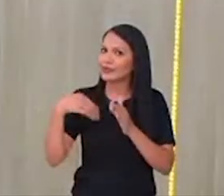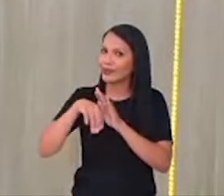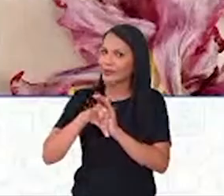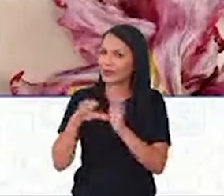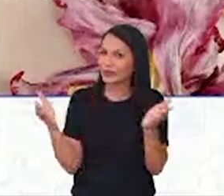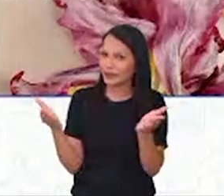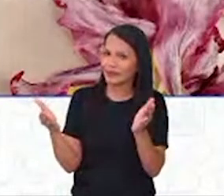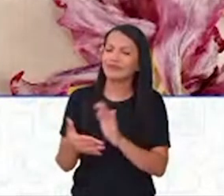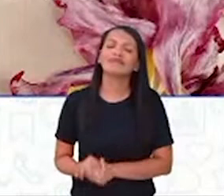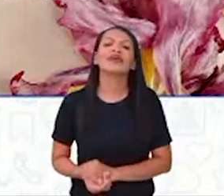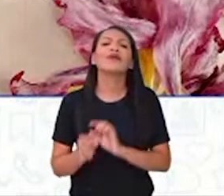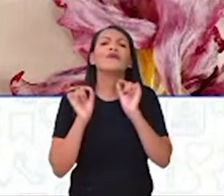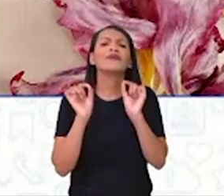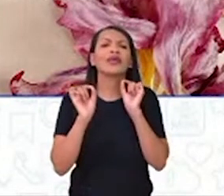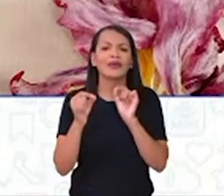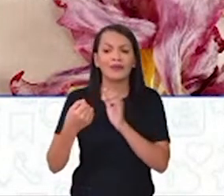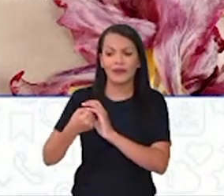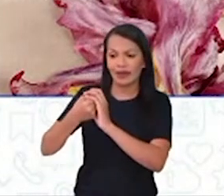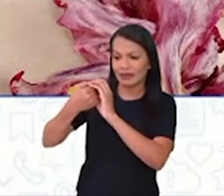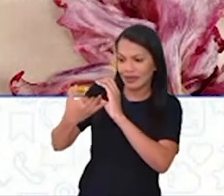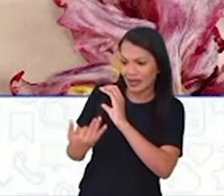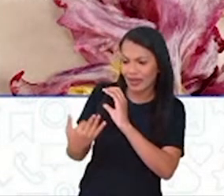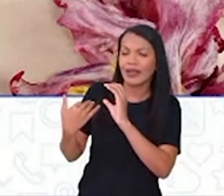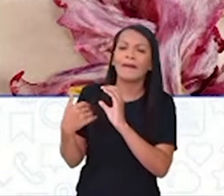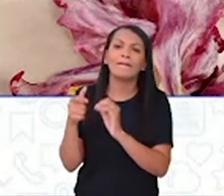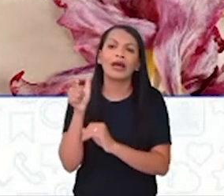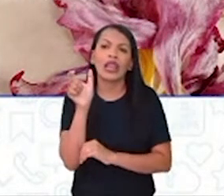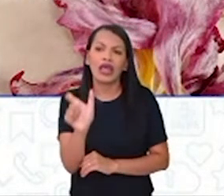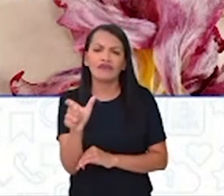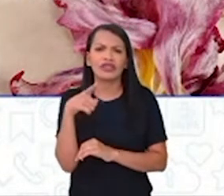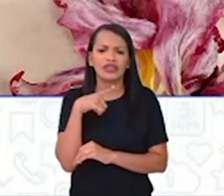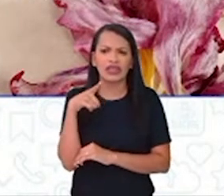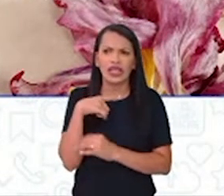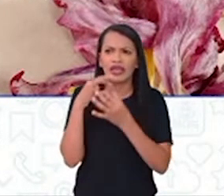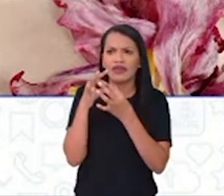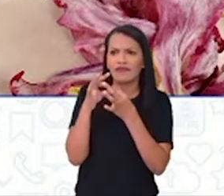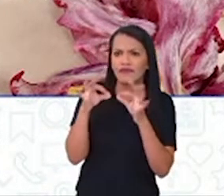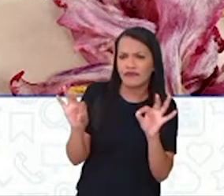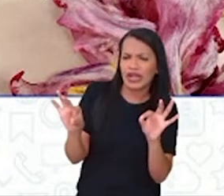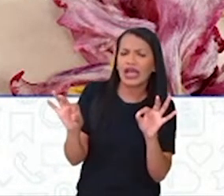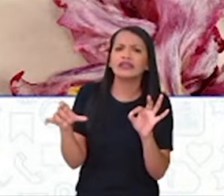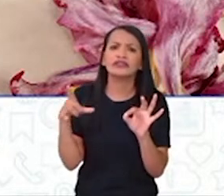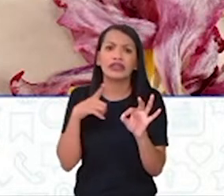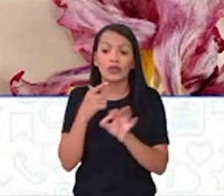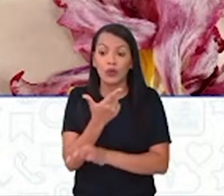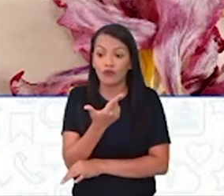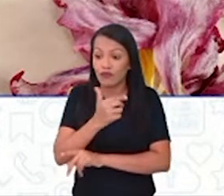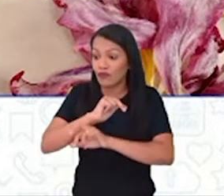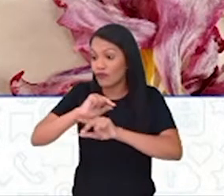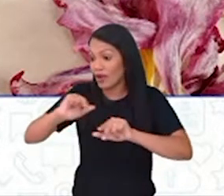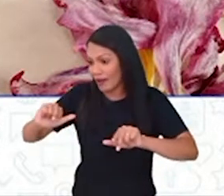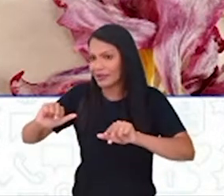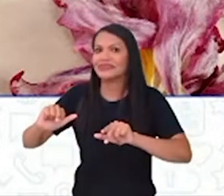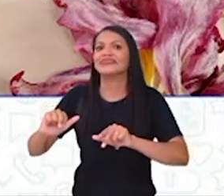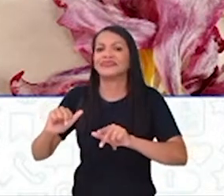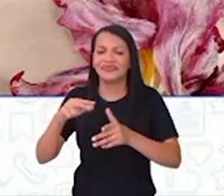é uma característica de uma palavra, expressão ou frase, tende a apresentar mais de um sentido no contexto